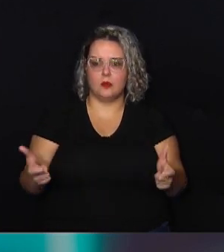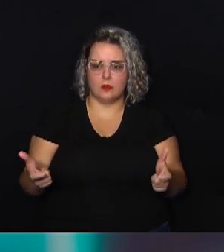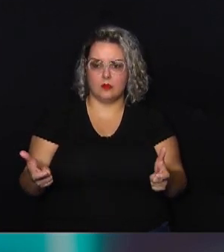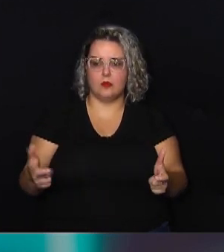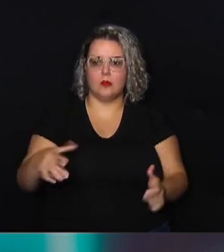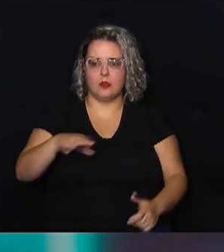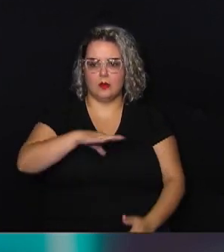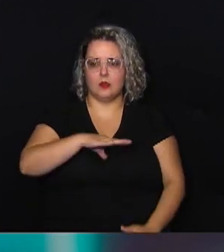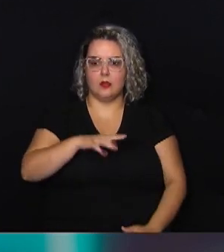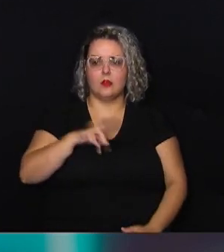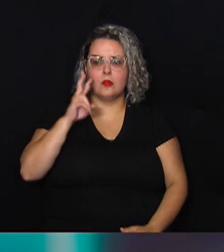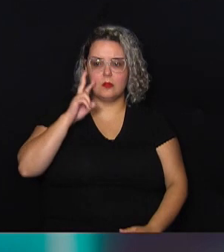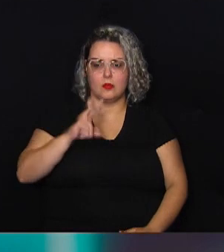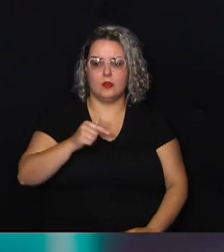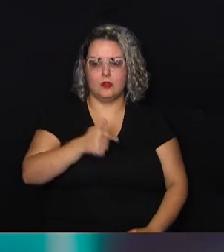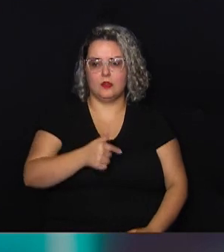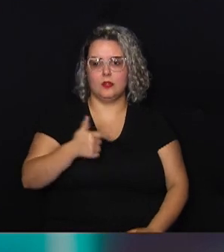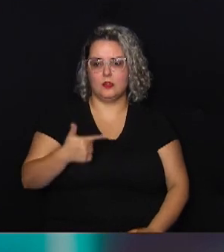município. Vejam,